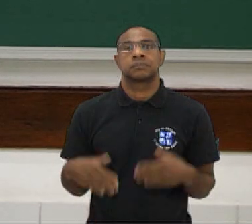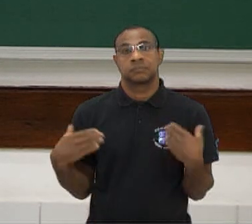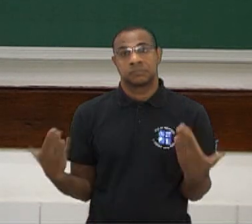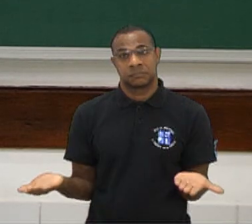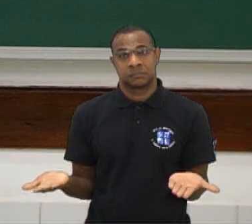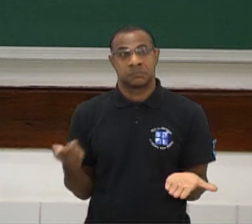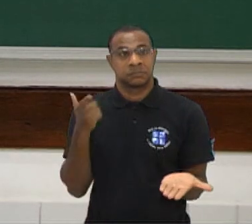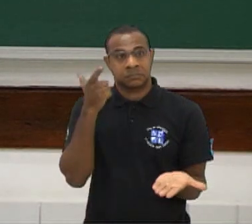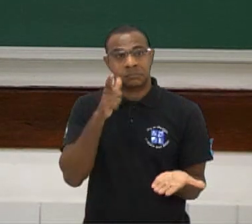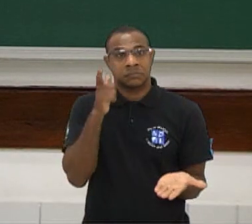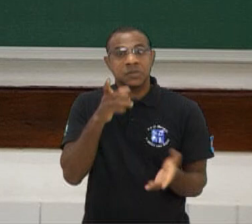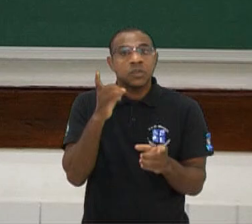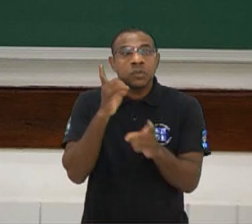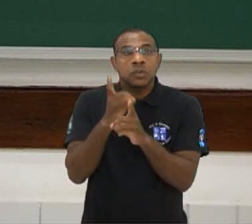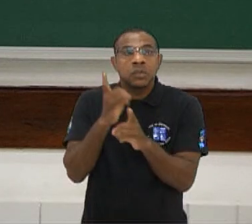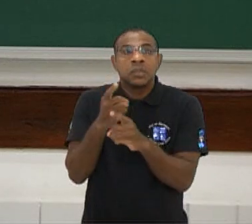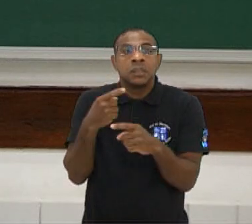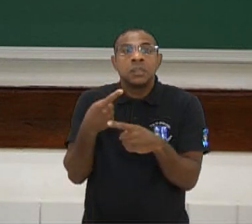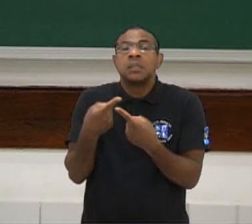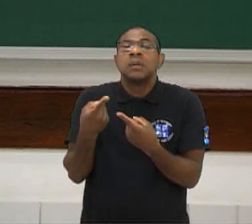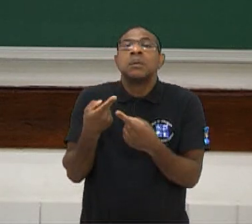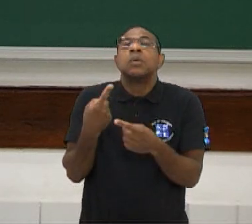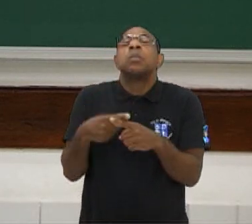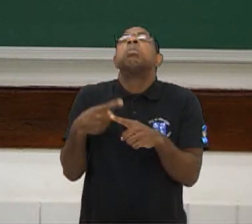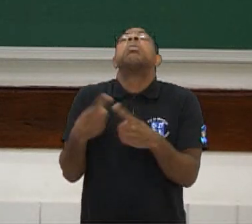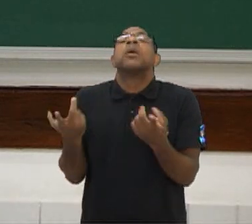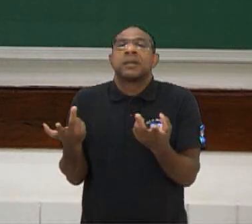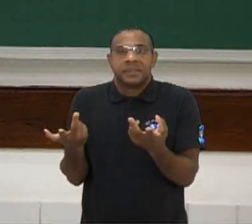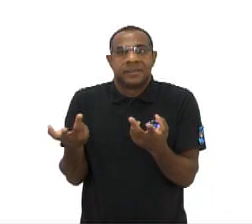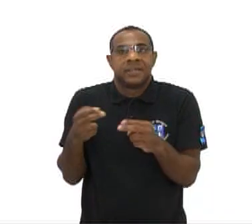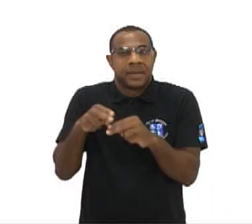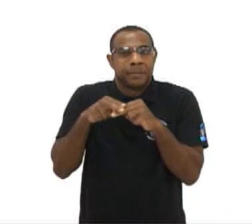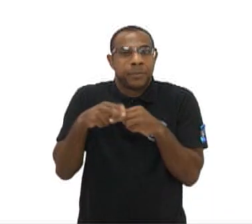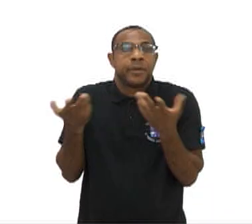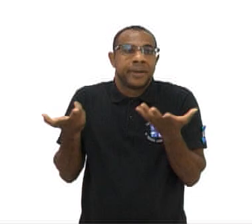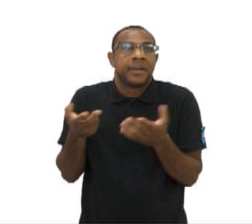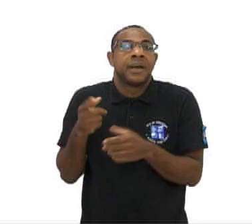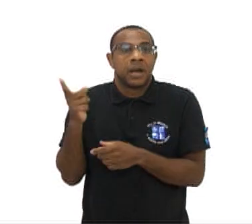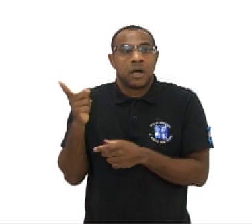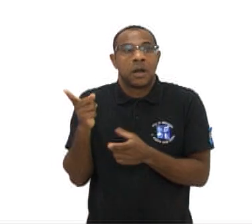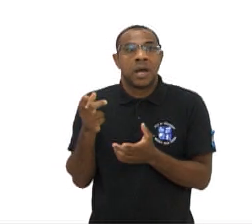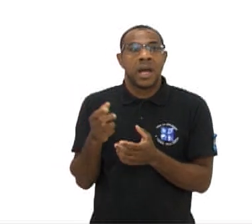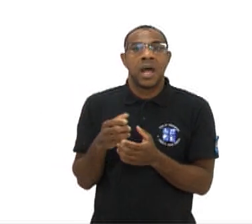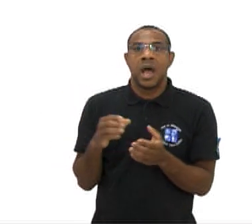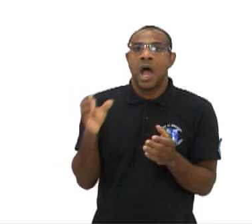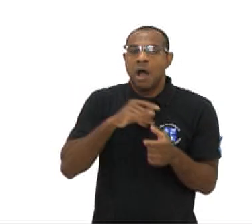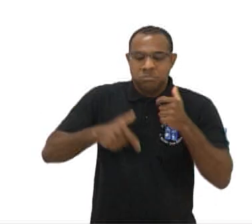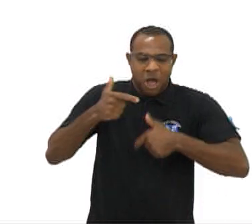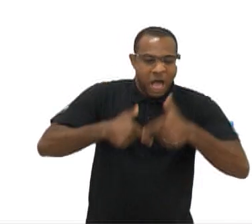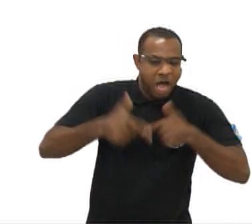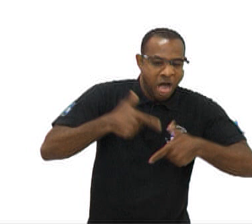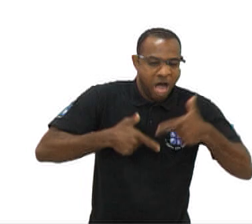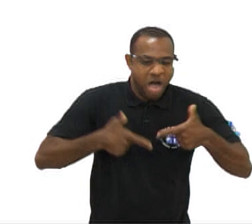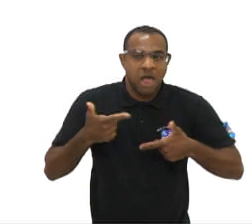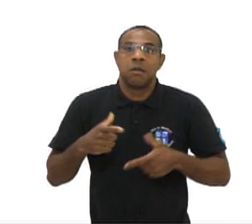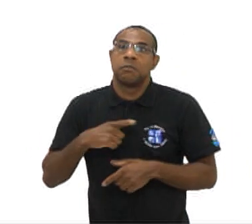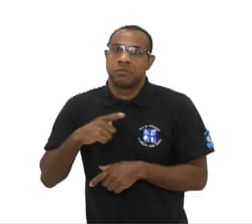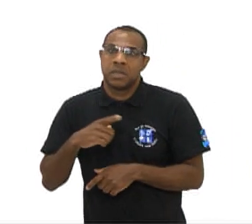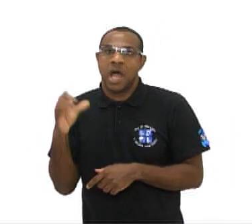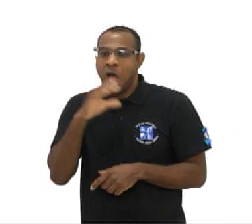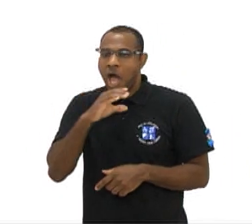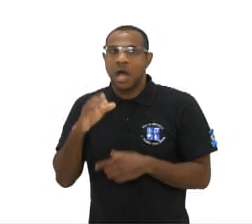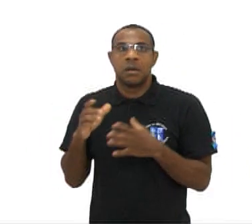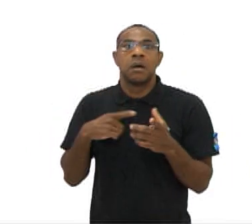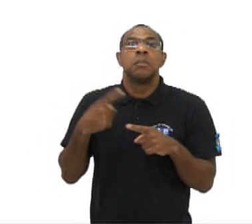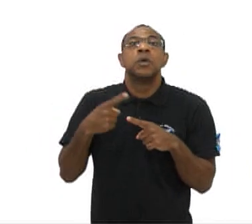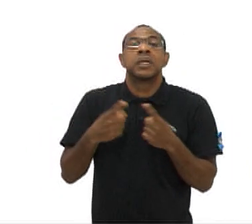Então, conseguiu encontrar aí a causa e as consequências? Olha só, a correria existe porque os veículos de notícias